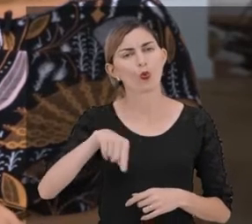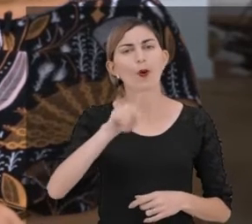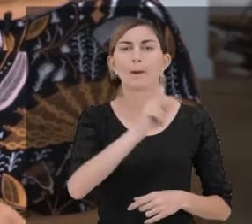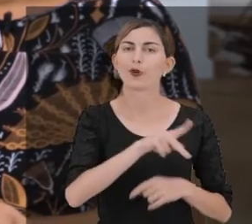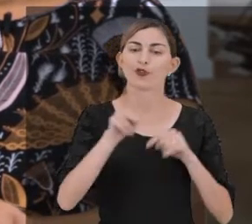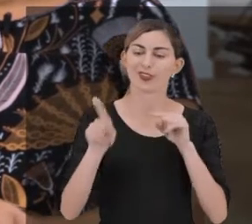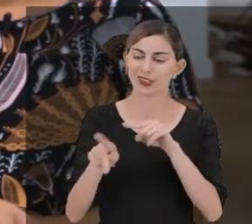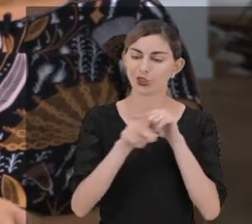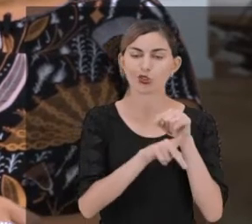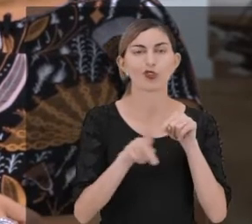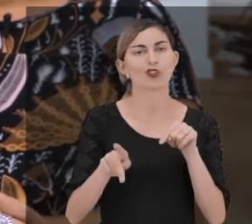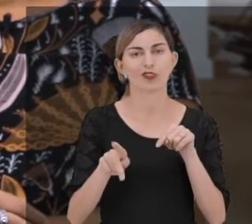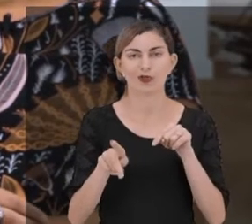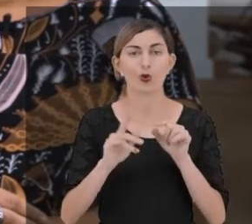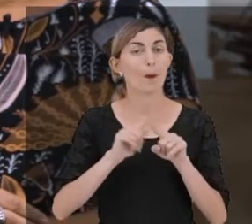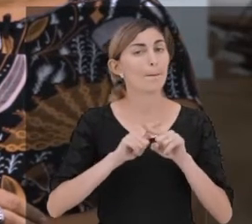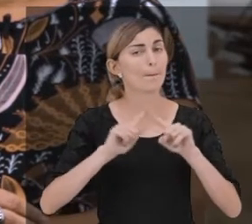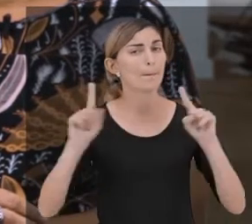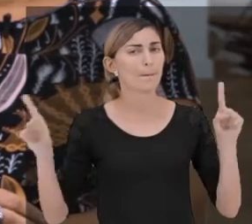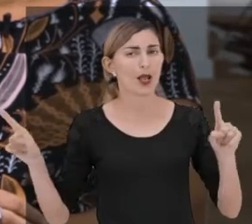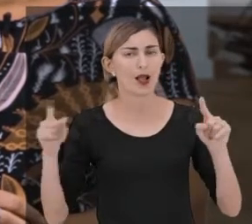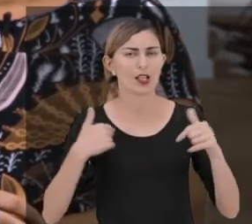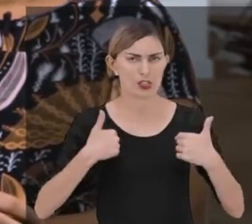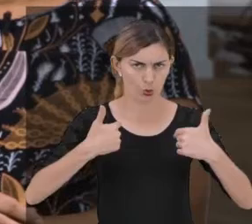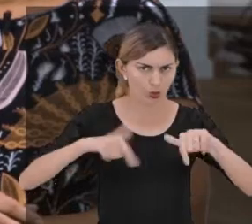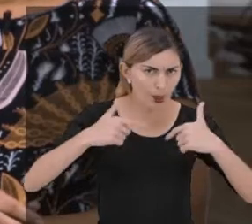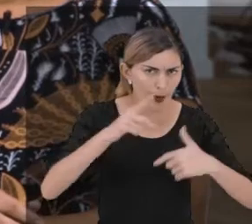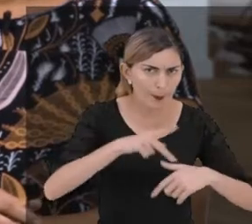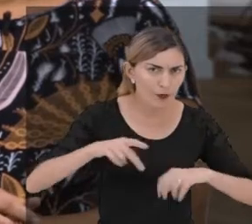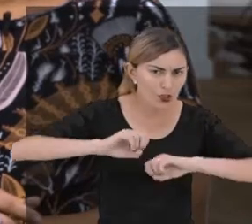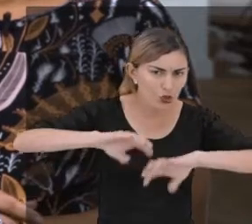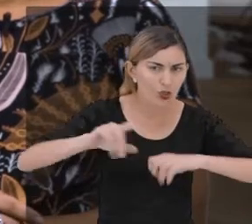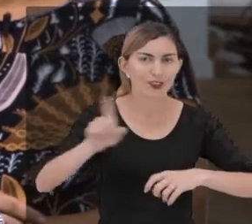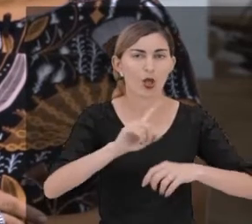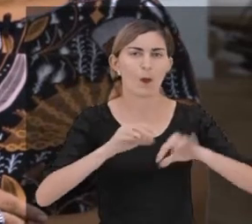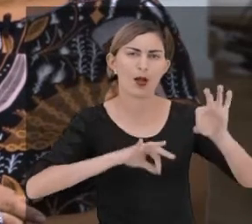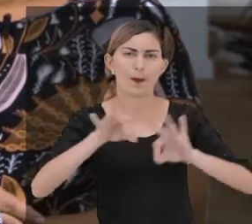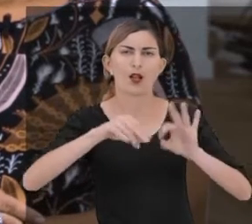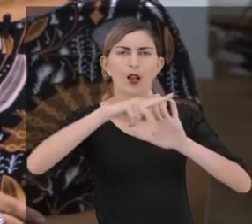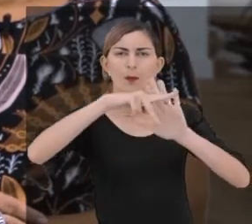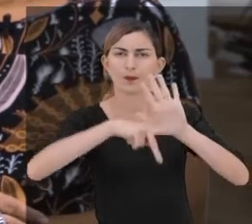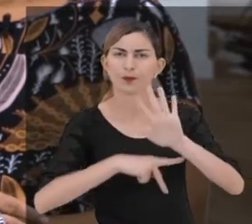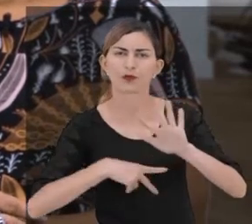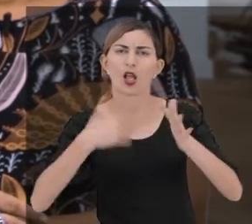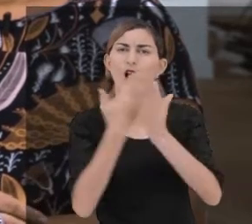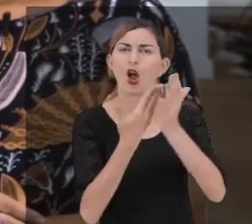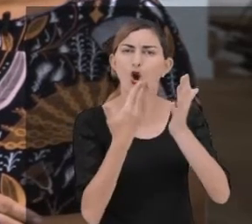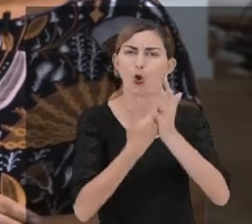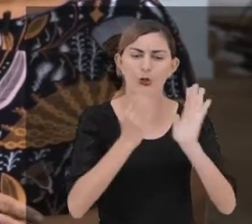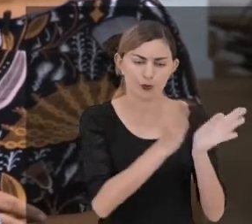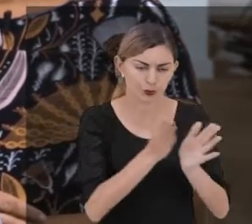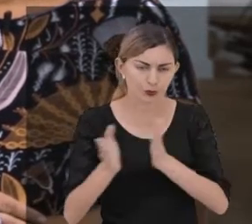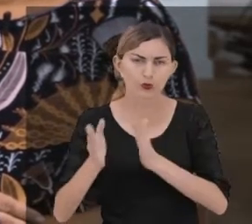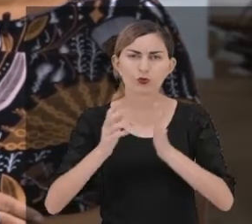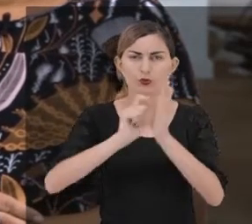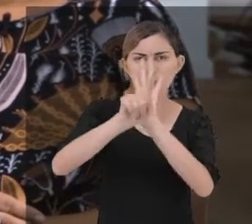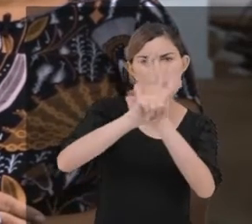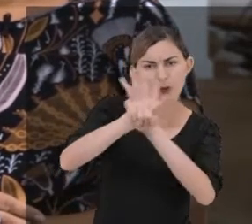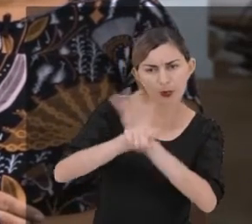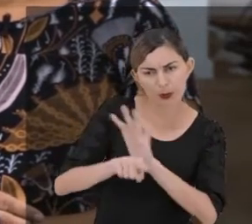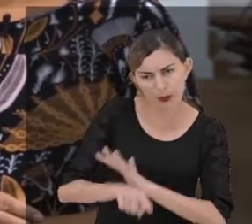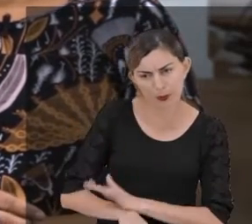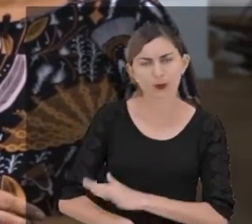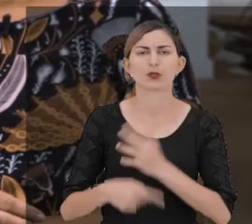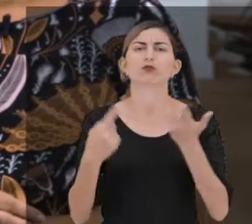cargo de professor, mas as nossas funções são elaboração de aula, organização de